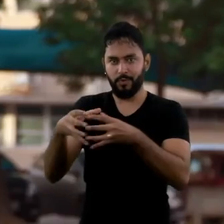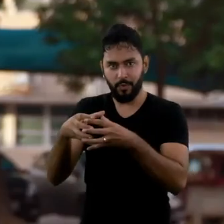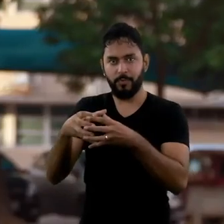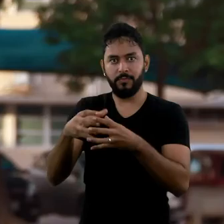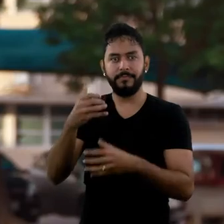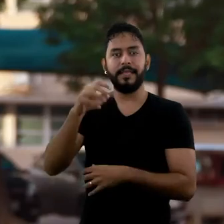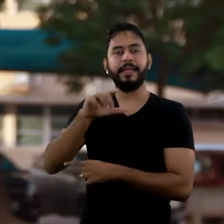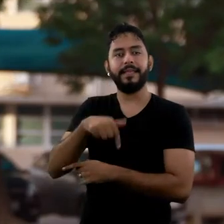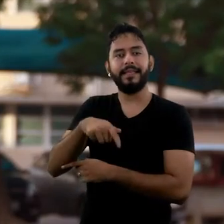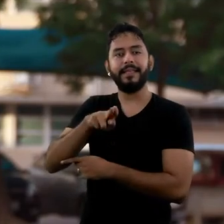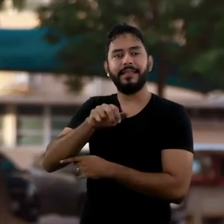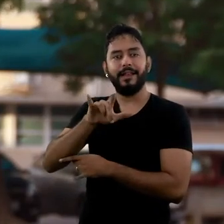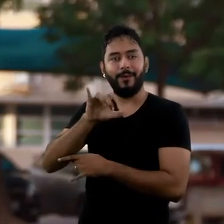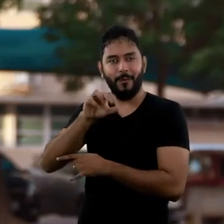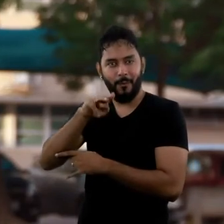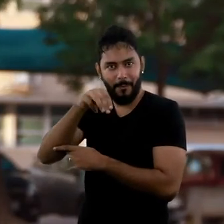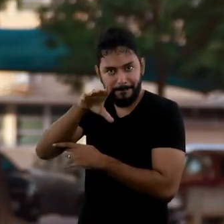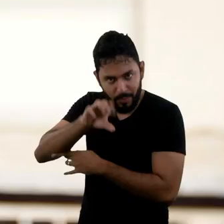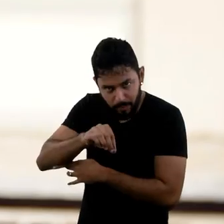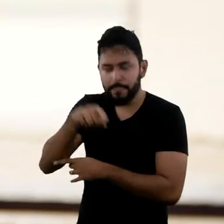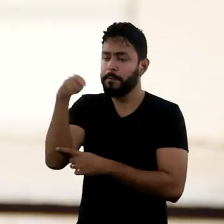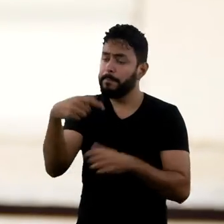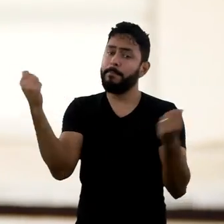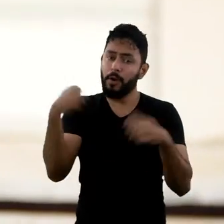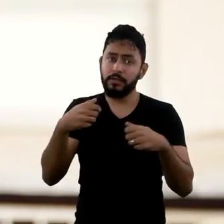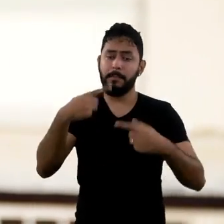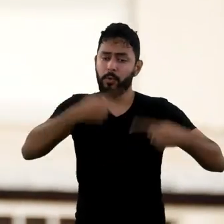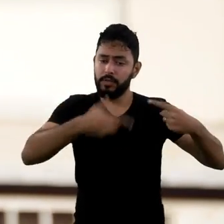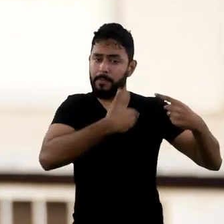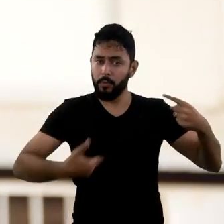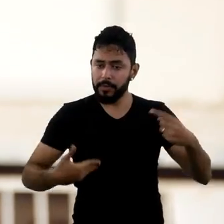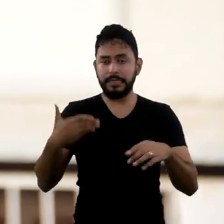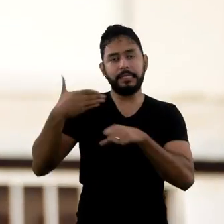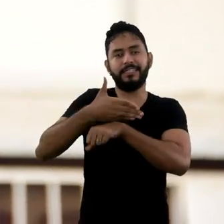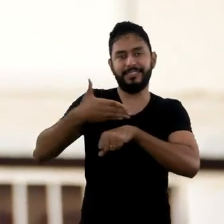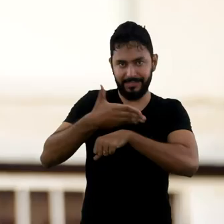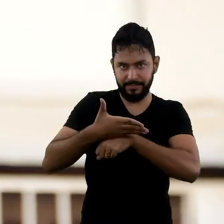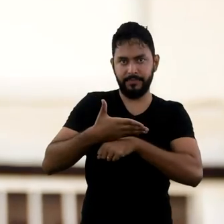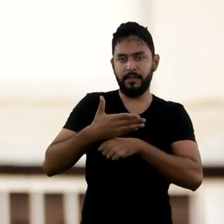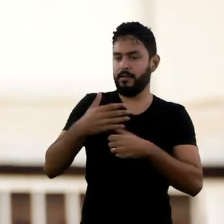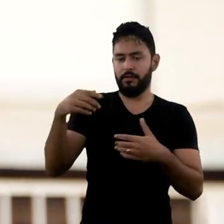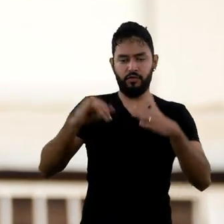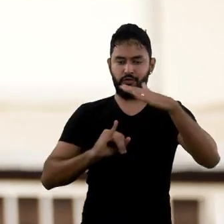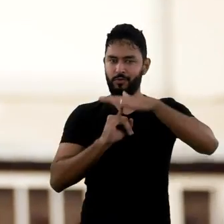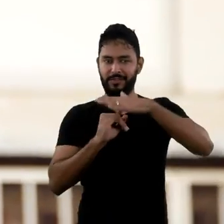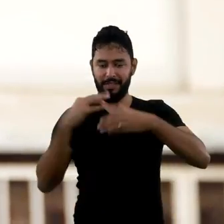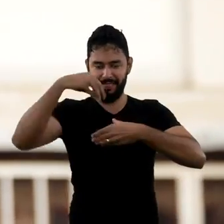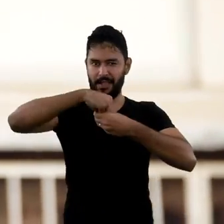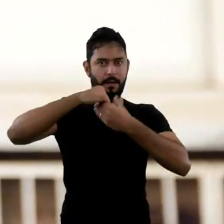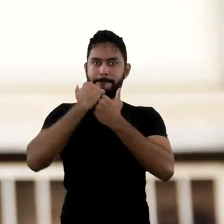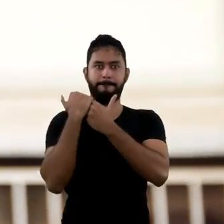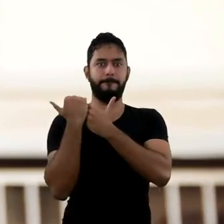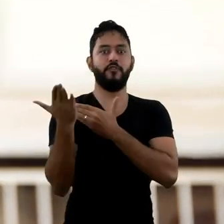para que elas possam acessar as políticas públicas que o IFPE tem, sair da instituição e para além dos muros da instituição e também trazer a comunidade